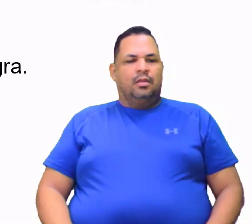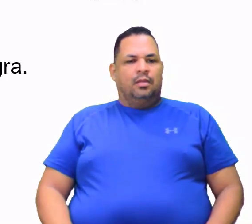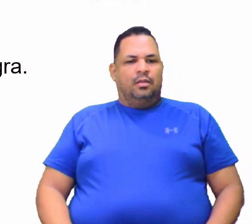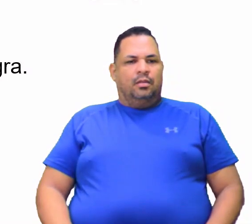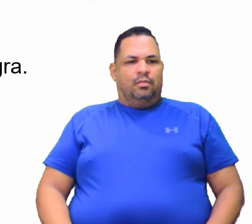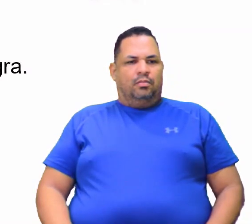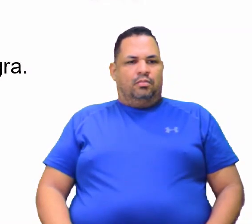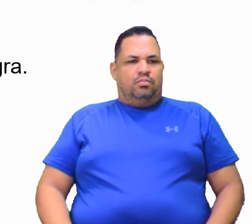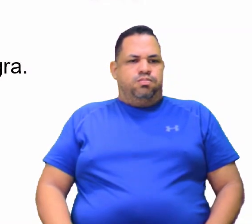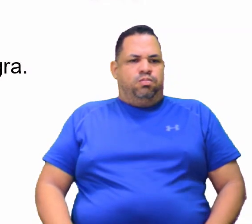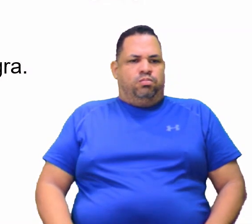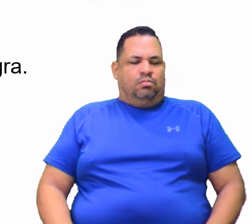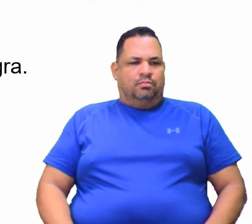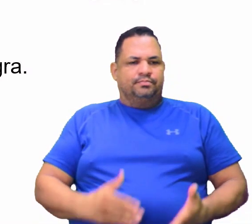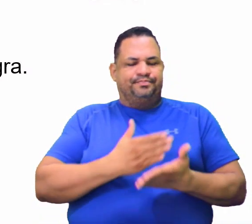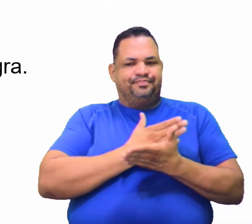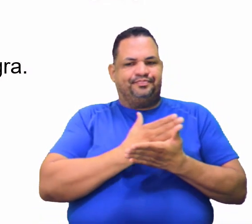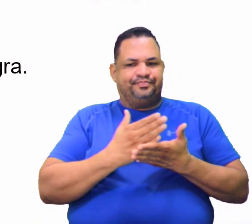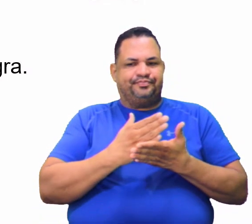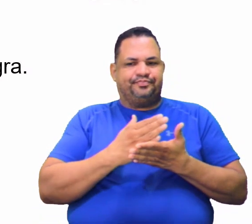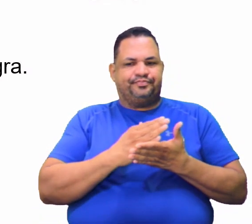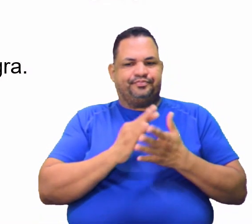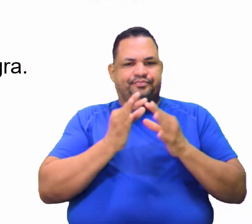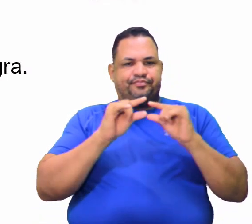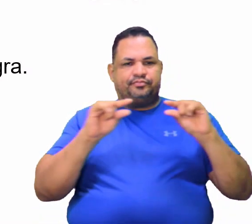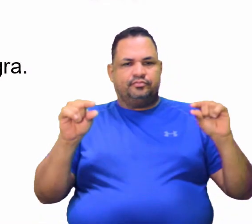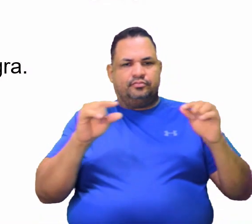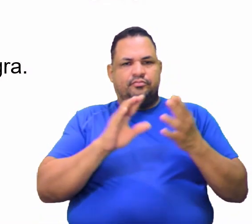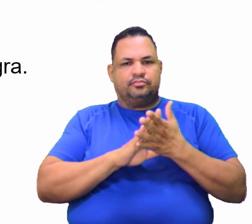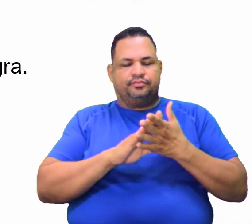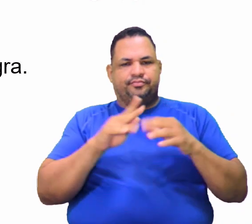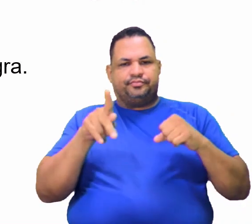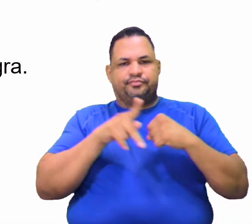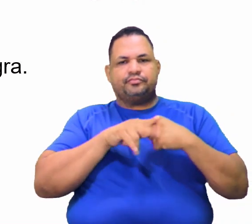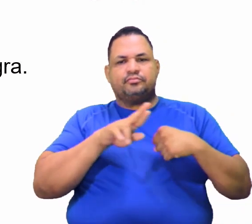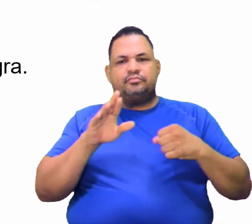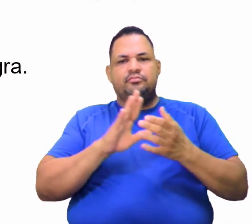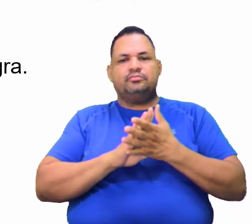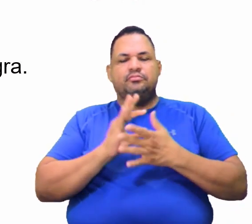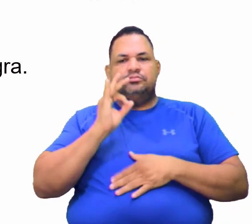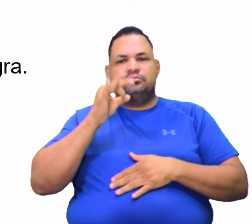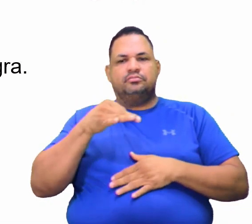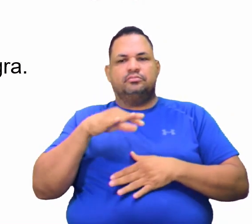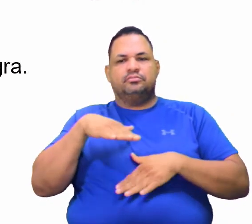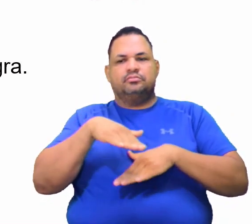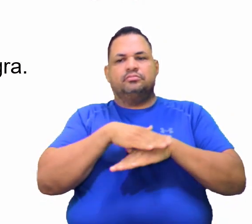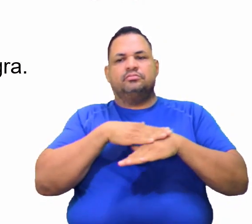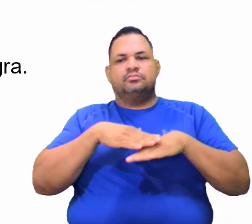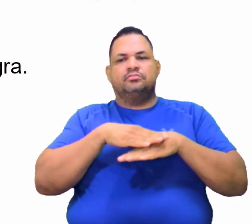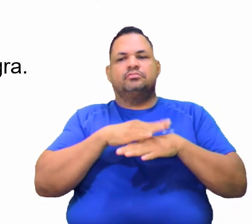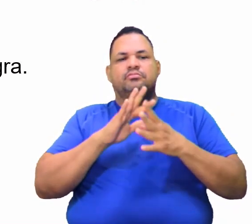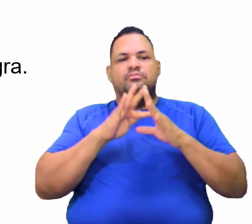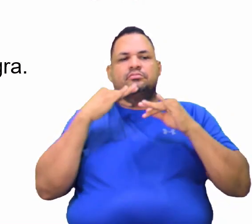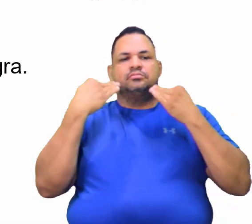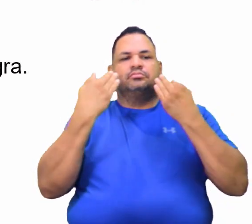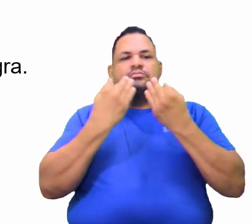Texto 2. Iniciar a frase com o pronome átron só é lícito na conversação